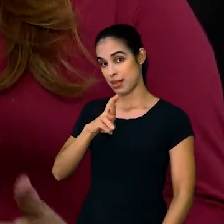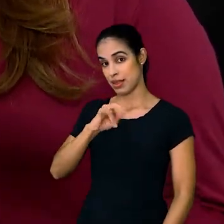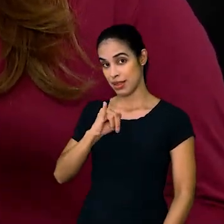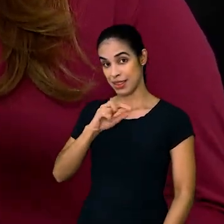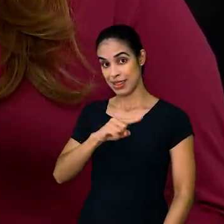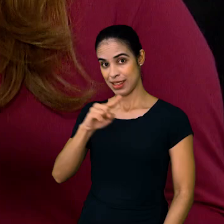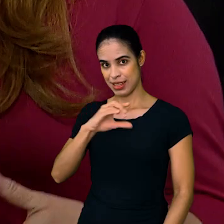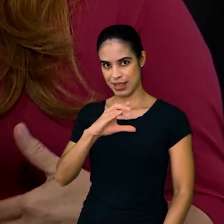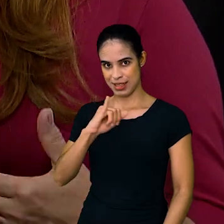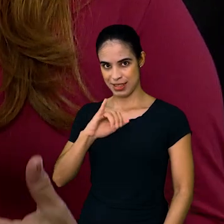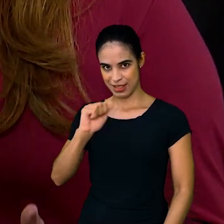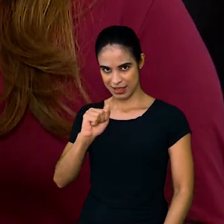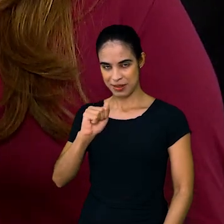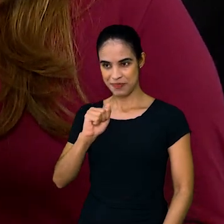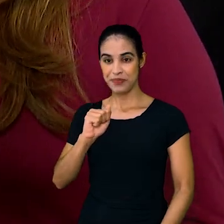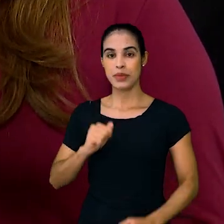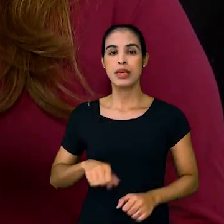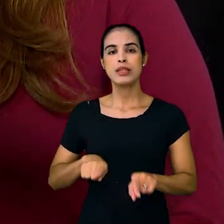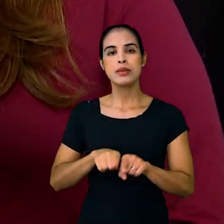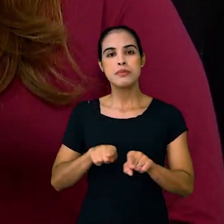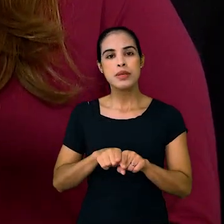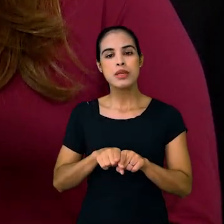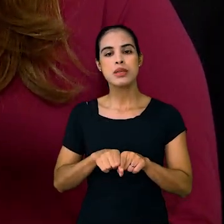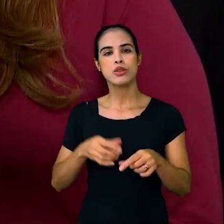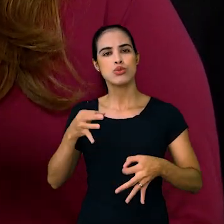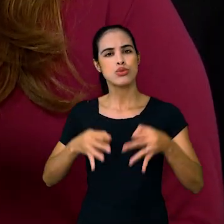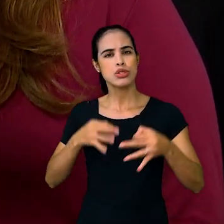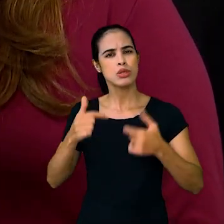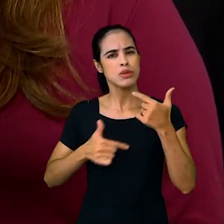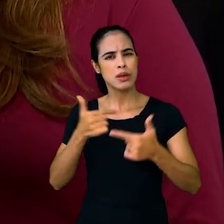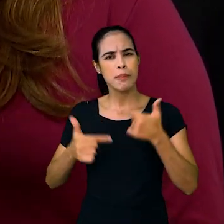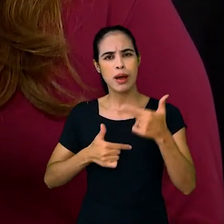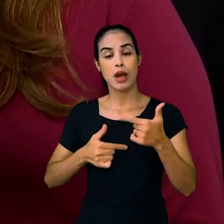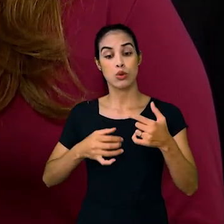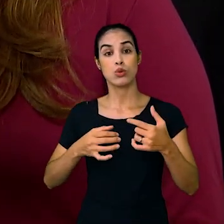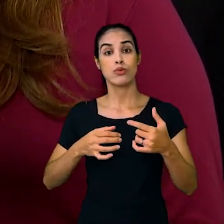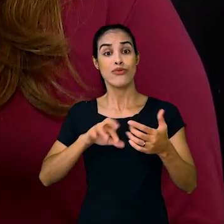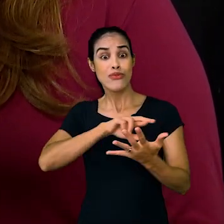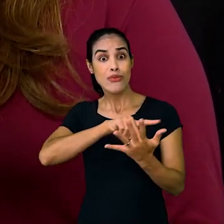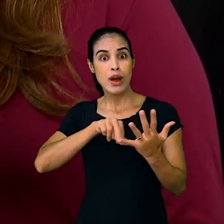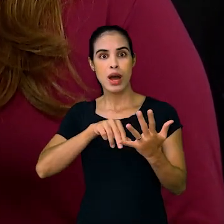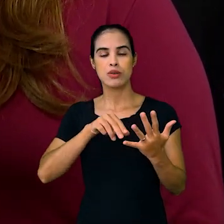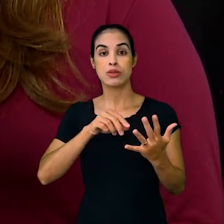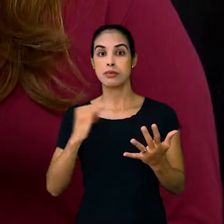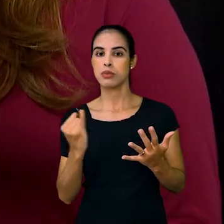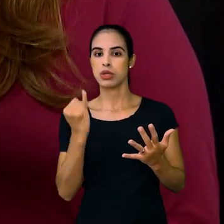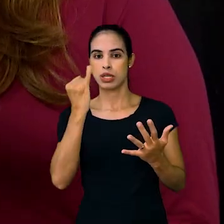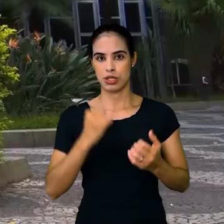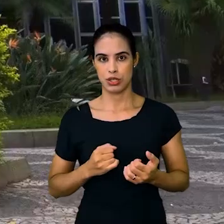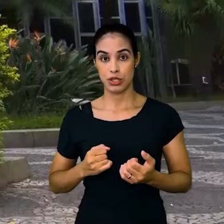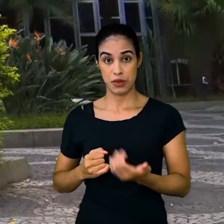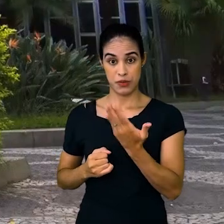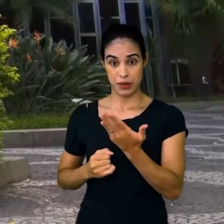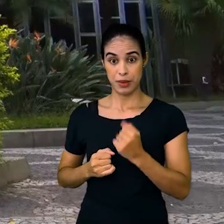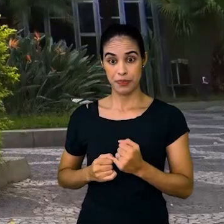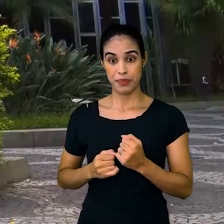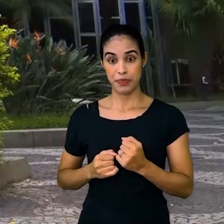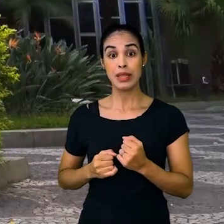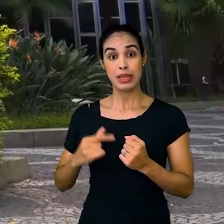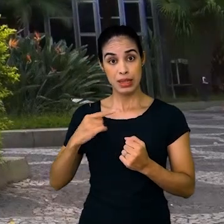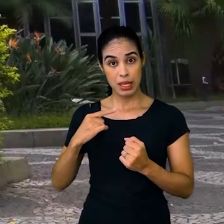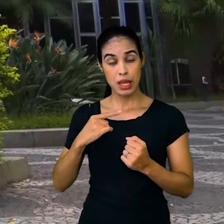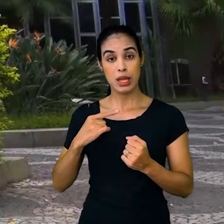tem ainda decisões importantes da Justiça do Trabalho por todo o país. Por exemplo, em Minas Gerais, o TRT lançou um programa